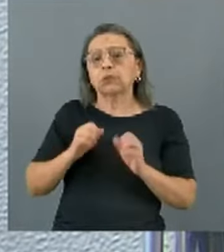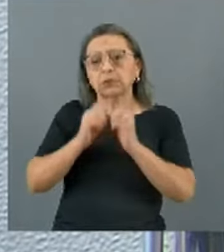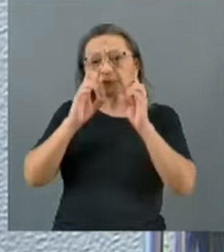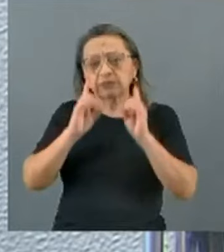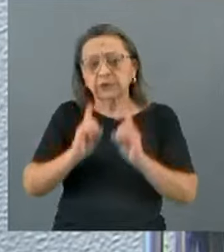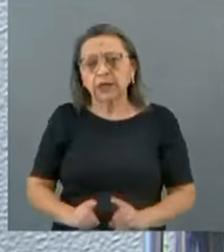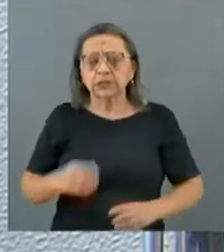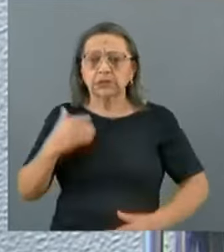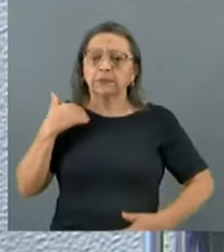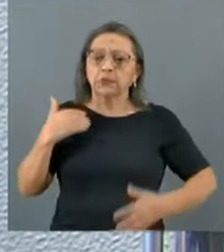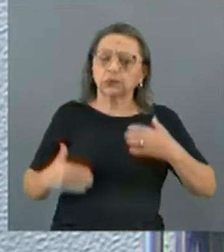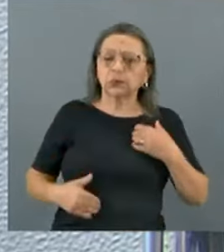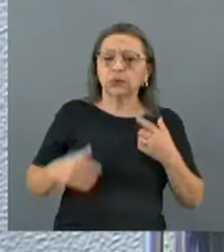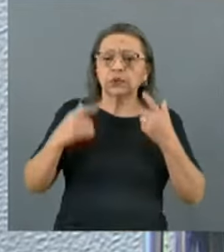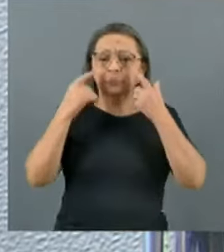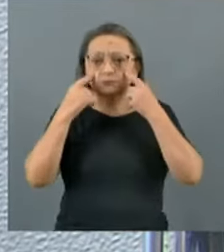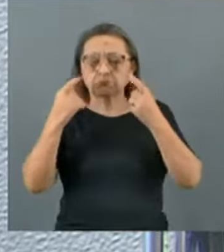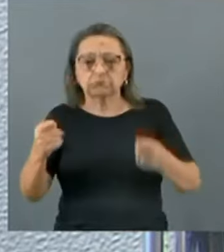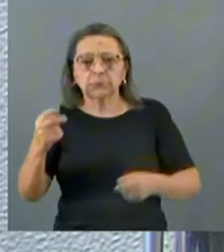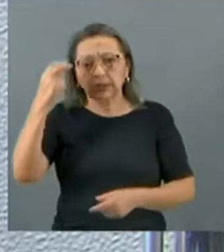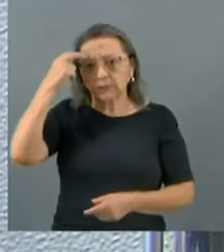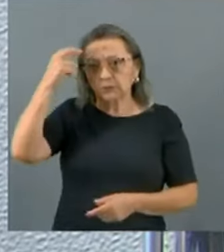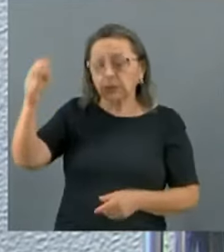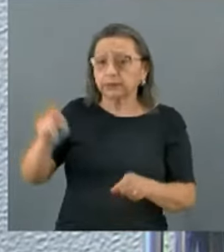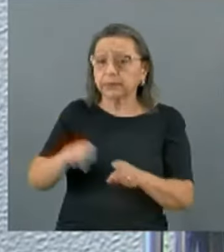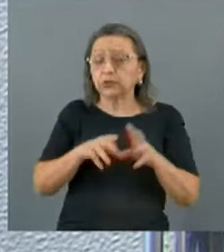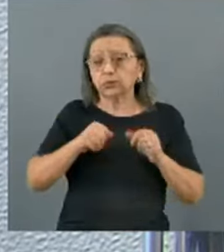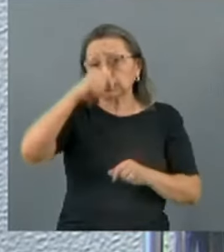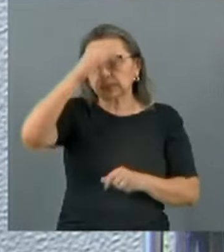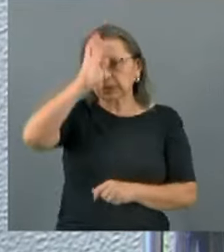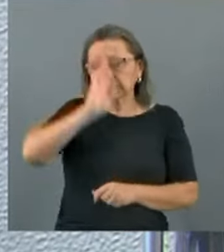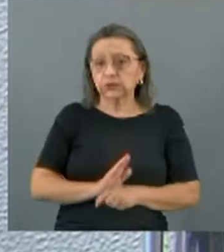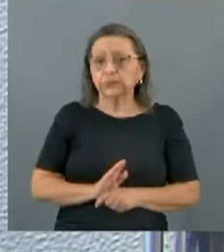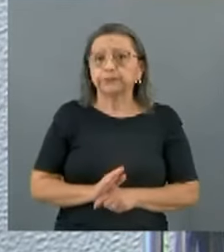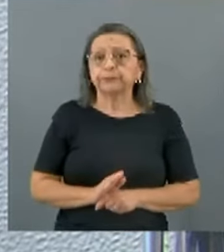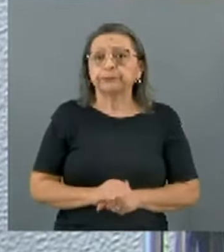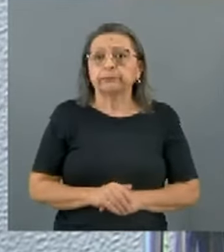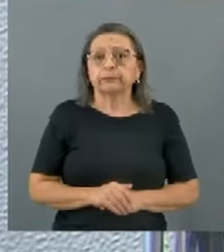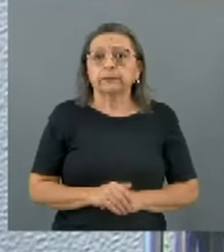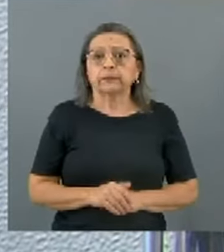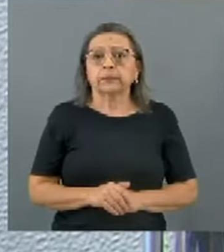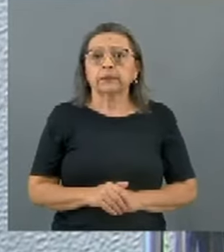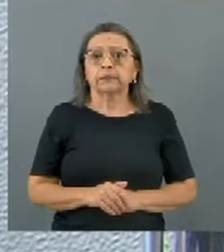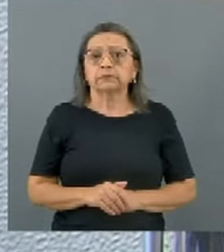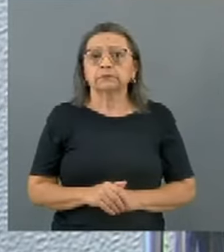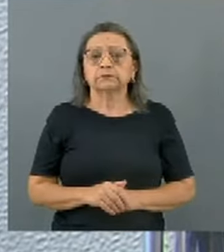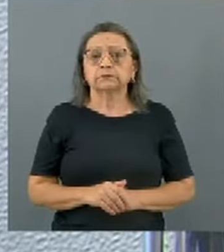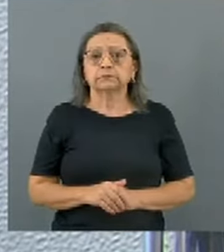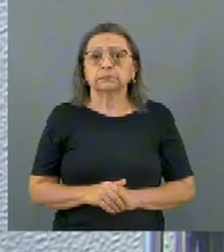motora, sensoriais, intelectuais, isso em todo o Brasil. Pode passar, por favor.